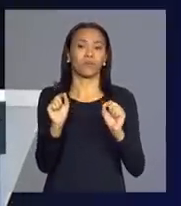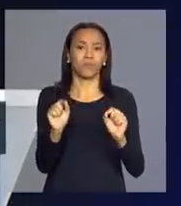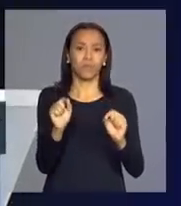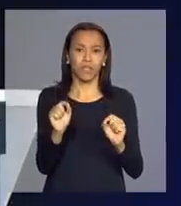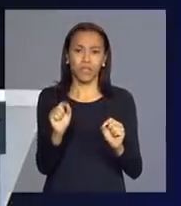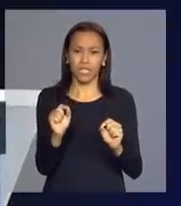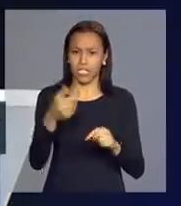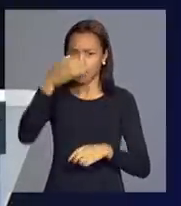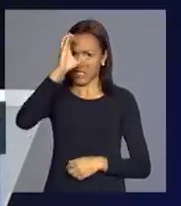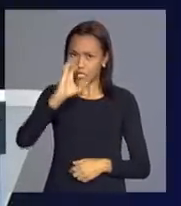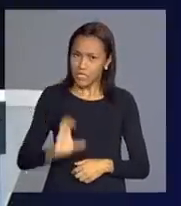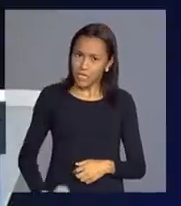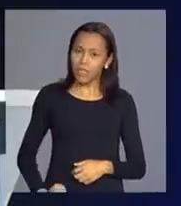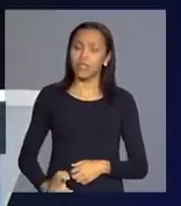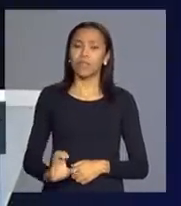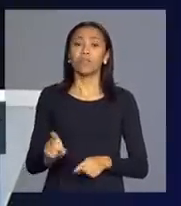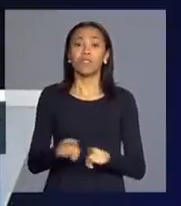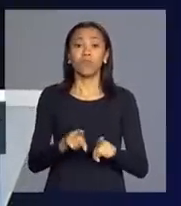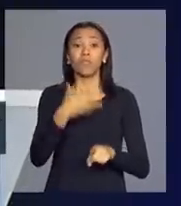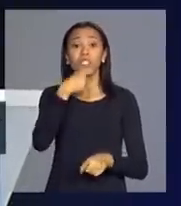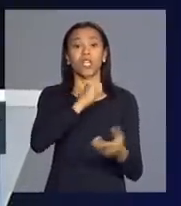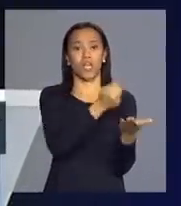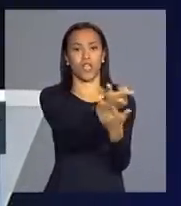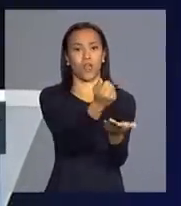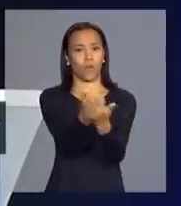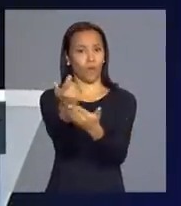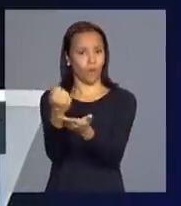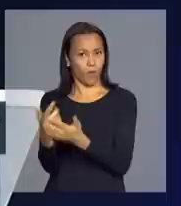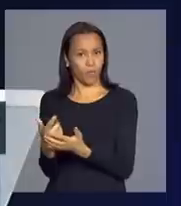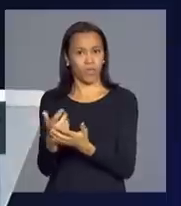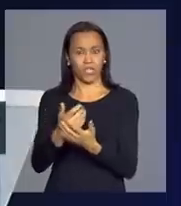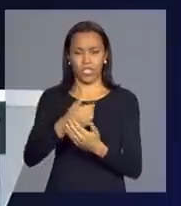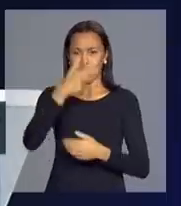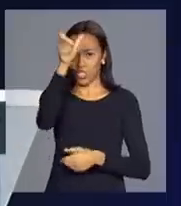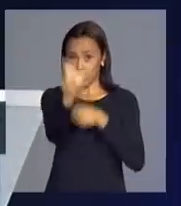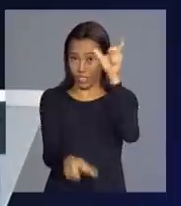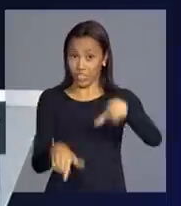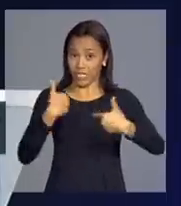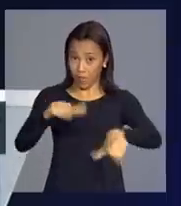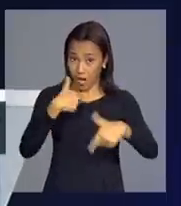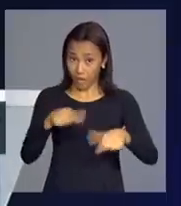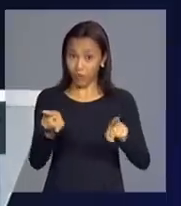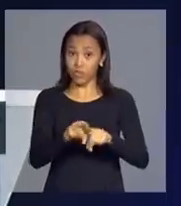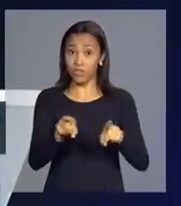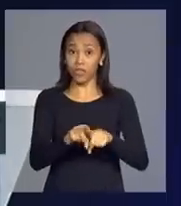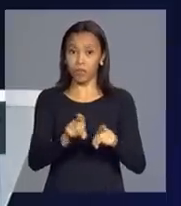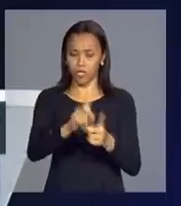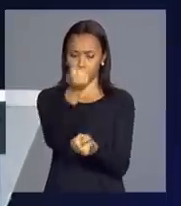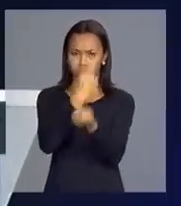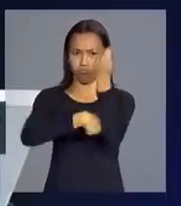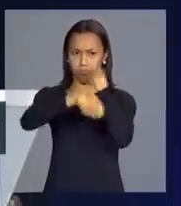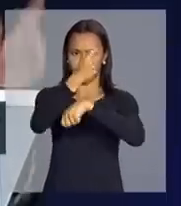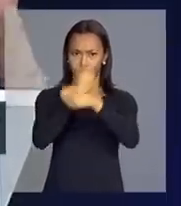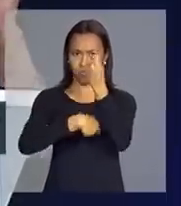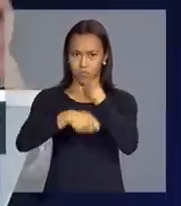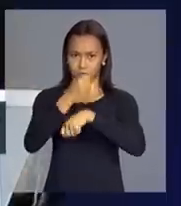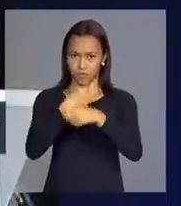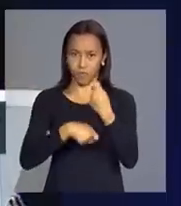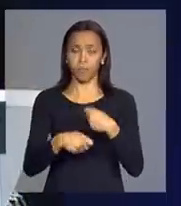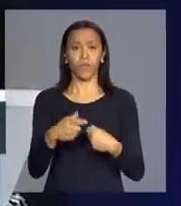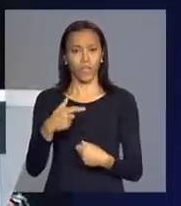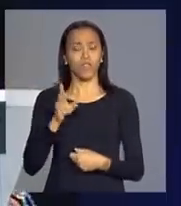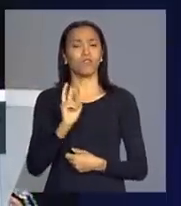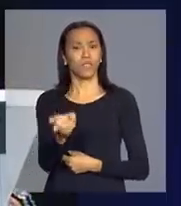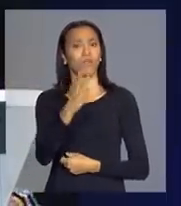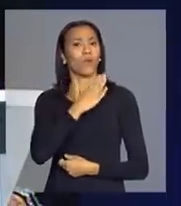de cidadãos e consumidores, de trabalhadores e empreendedores. Aliás, eu sempre